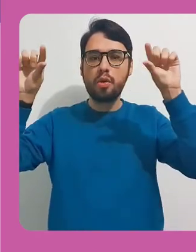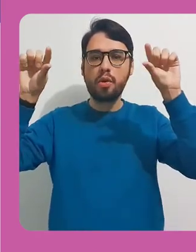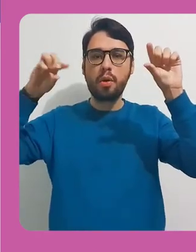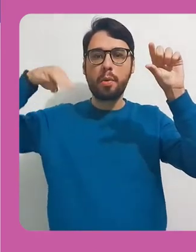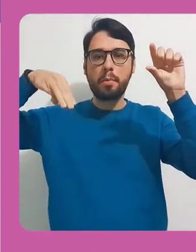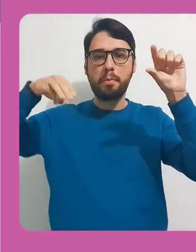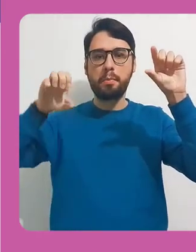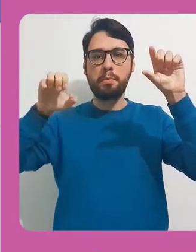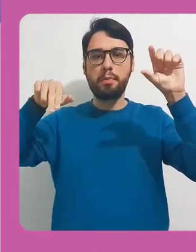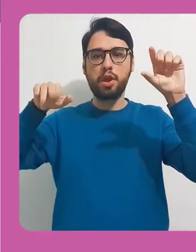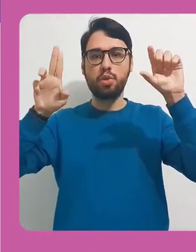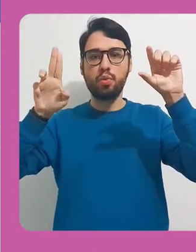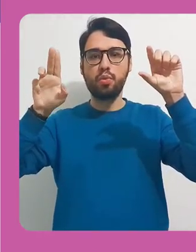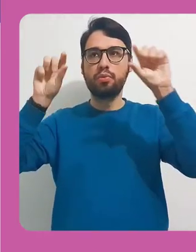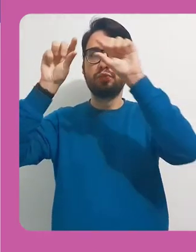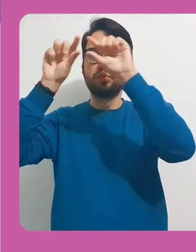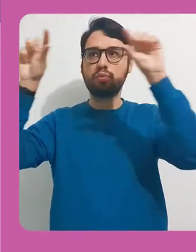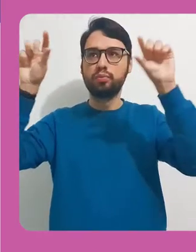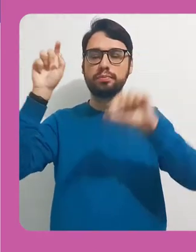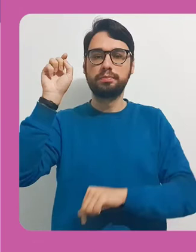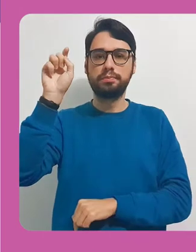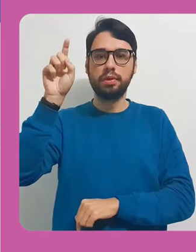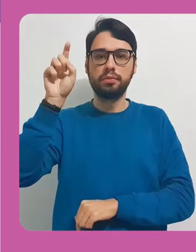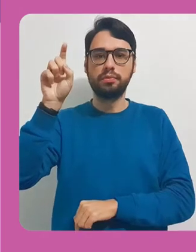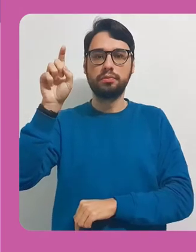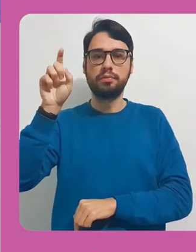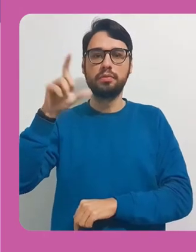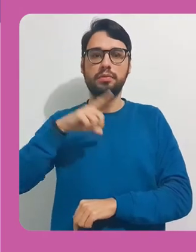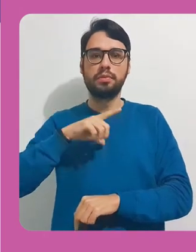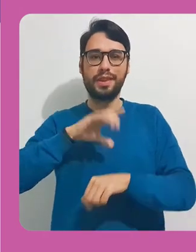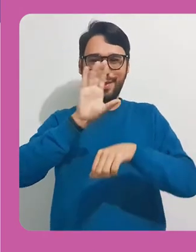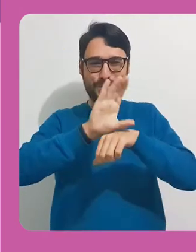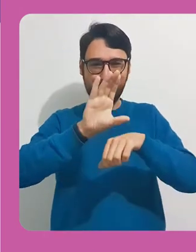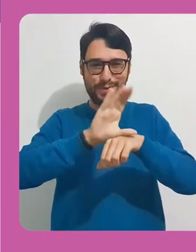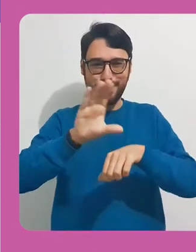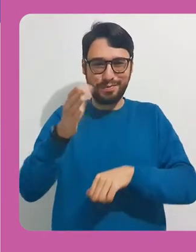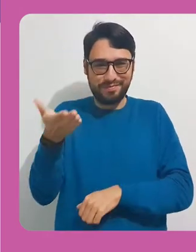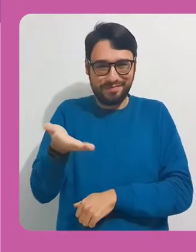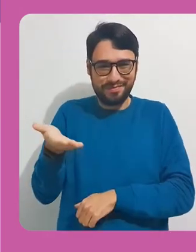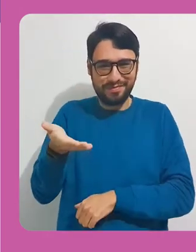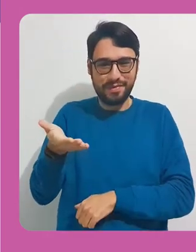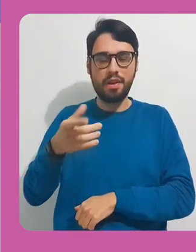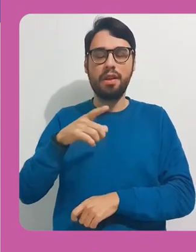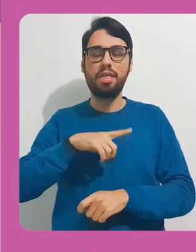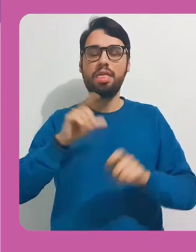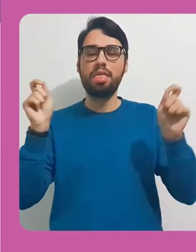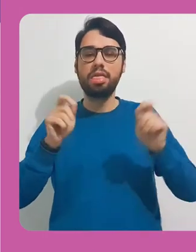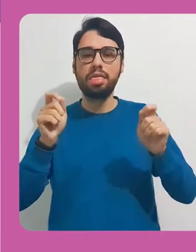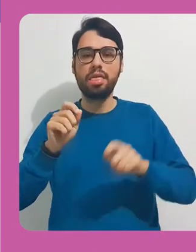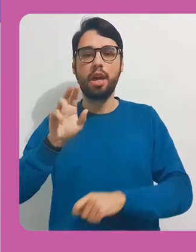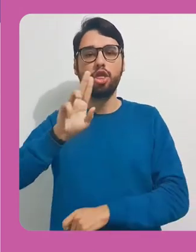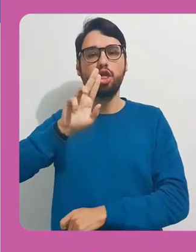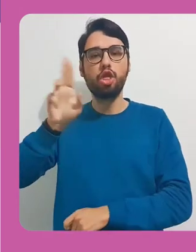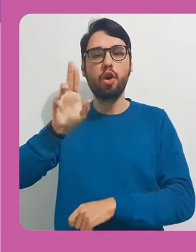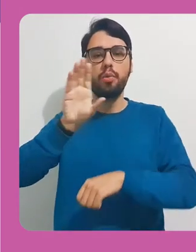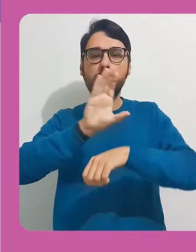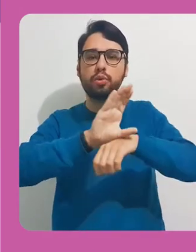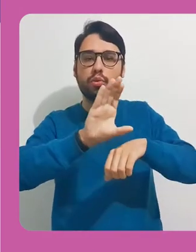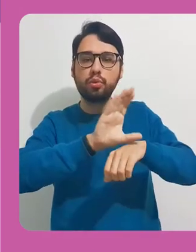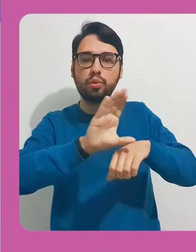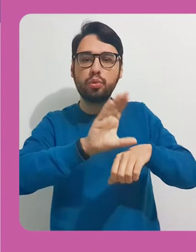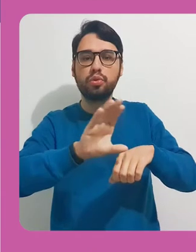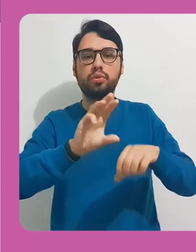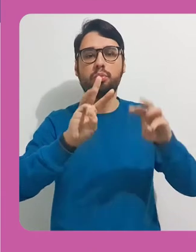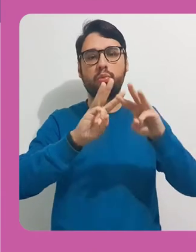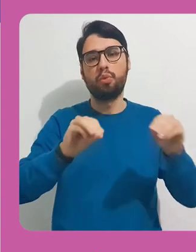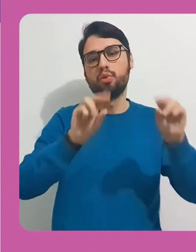isso através desse menu suspenso de navegação. Dentro do nosso curso, por exemplo, a gente